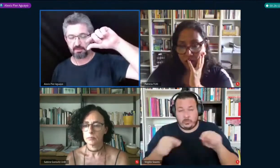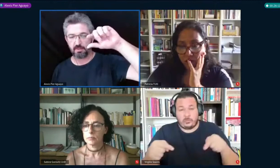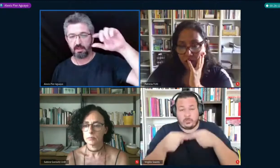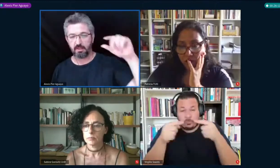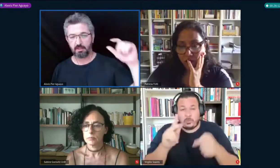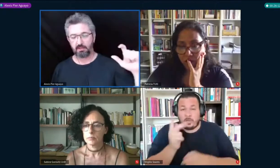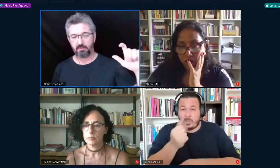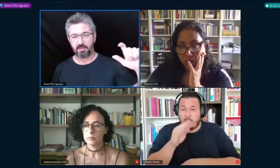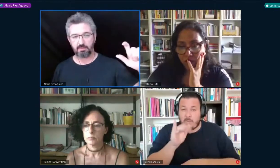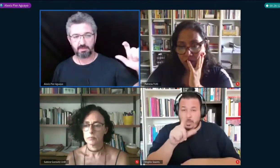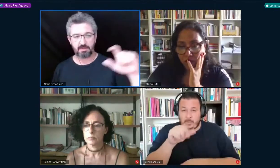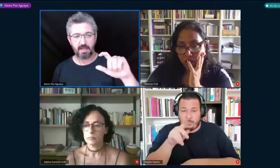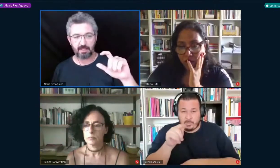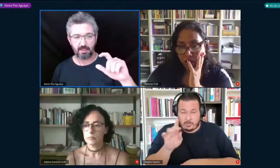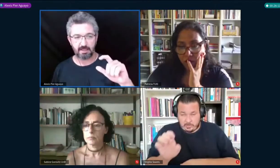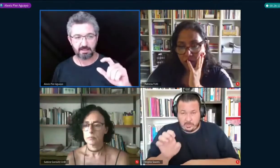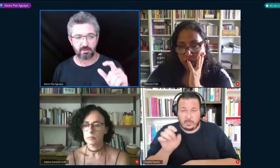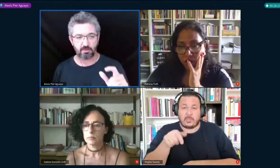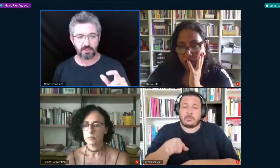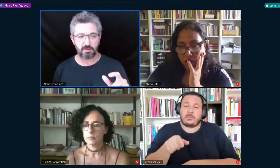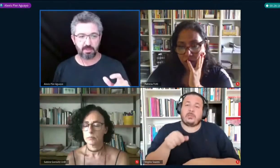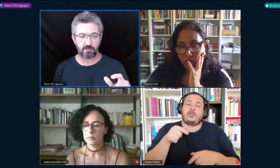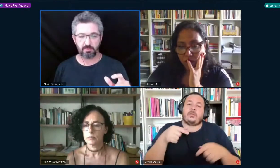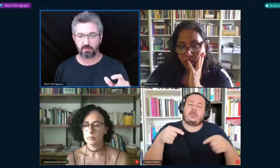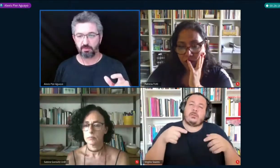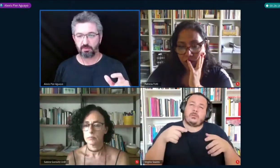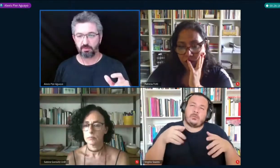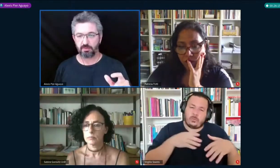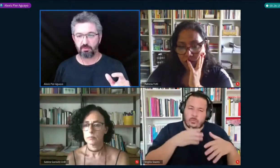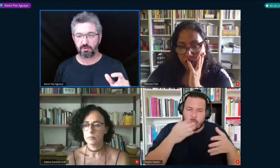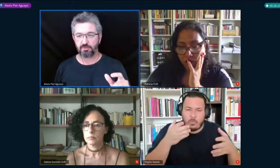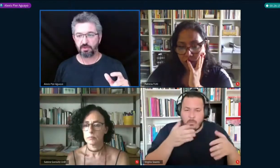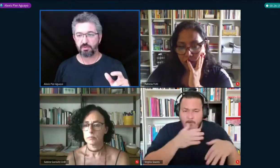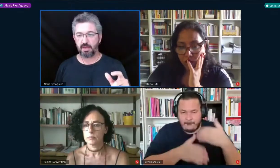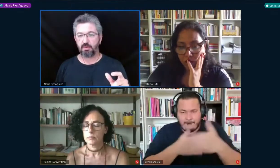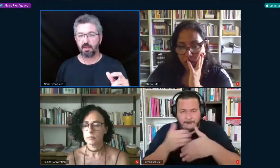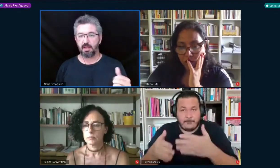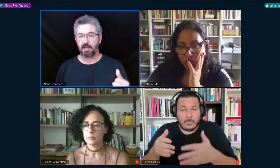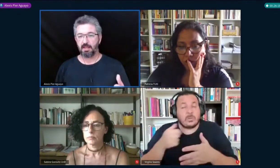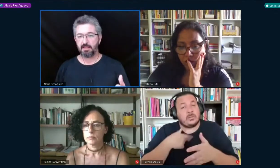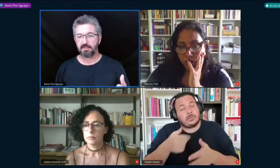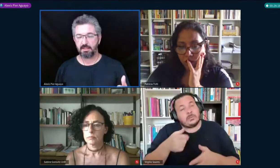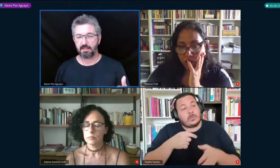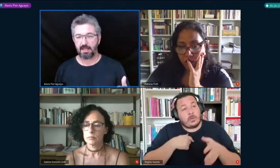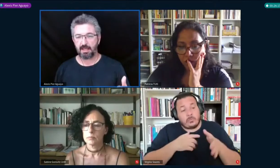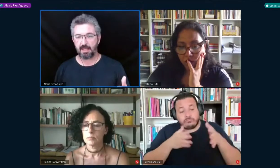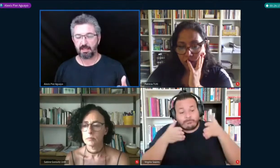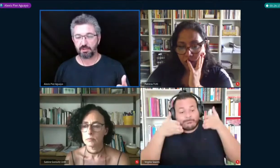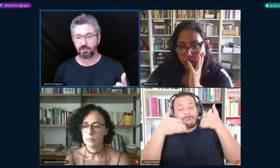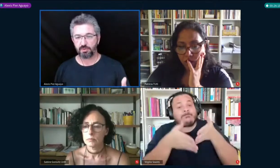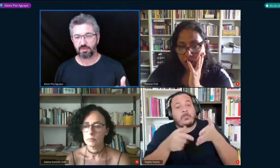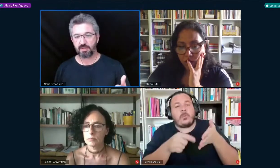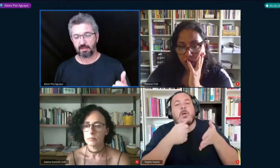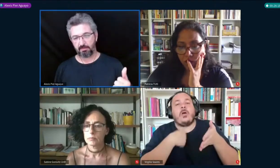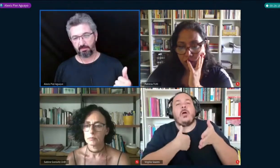envolvendo o processo, que eu dei um destaque em relação ao conhecimento audiovisual, Ele se dá